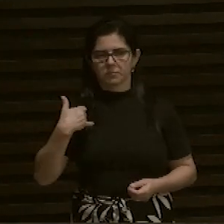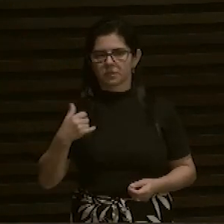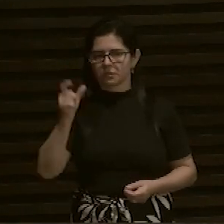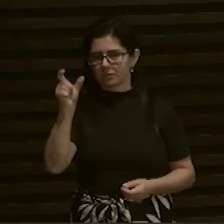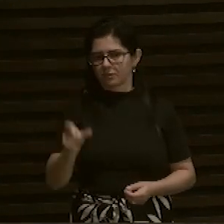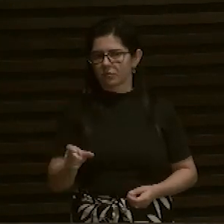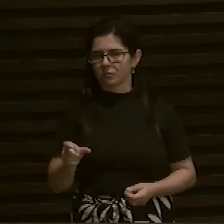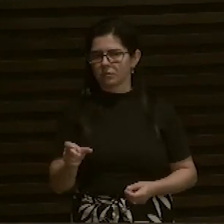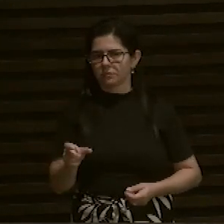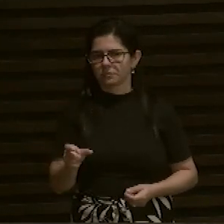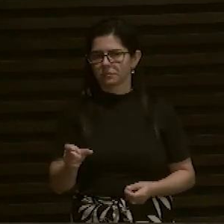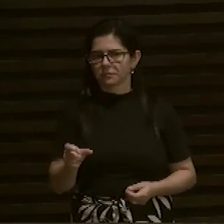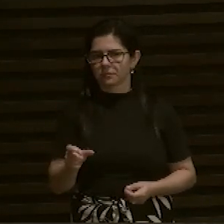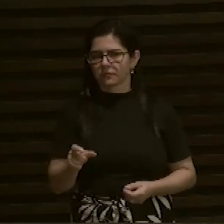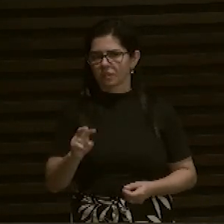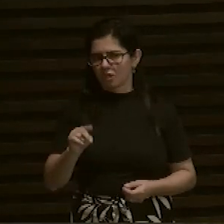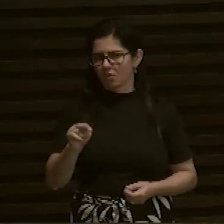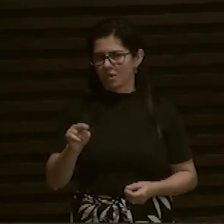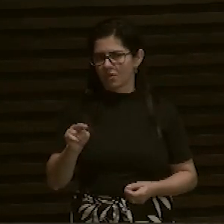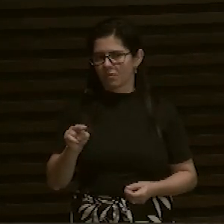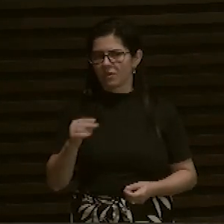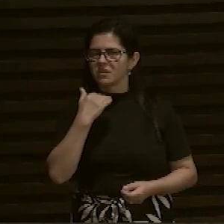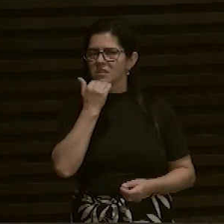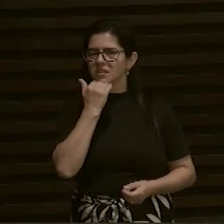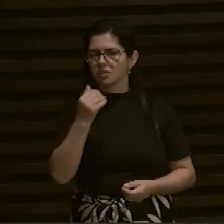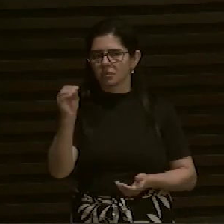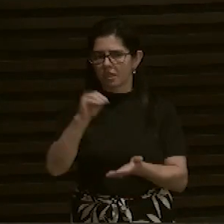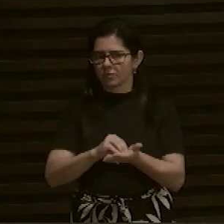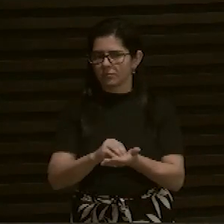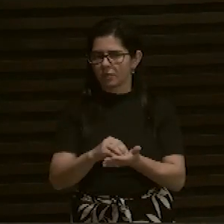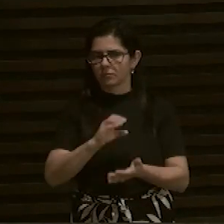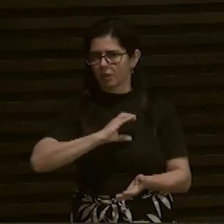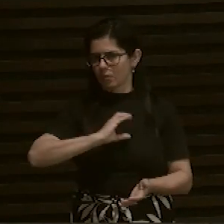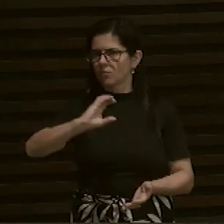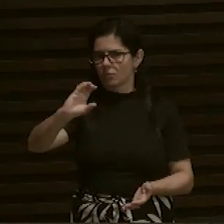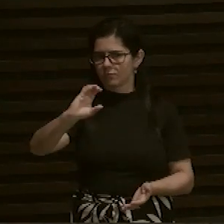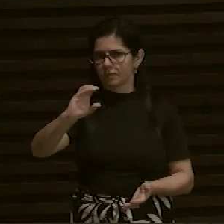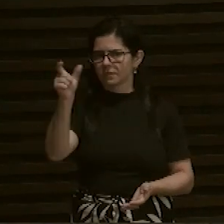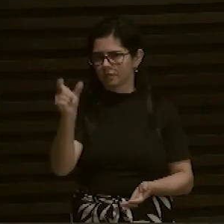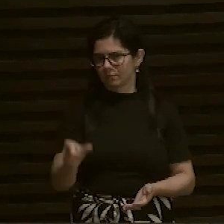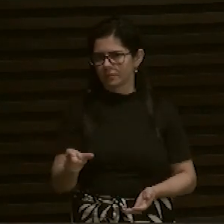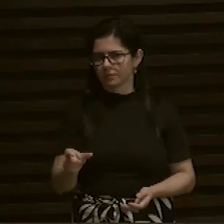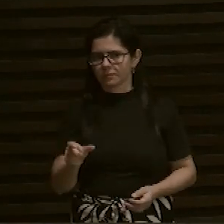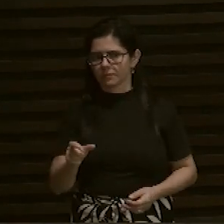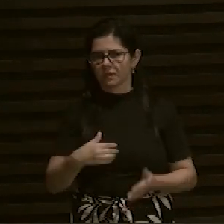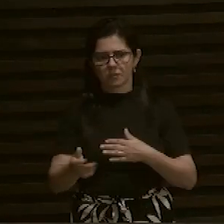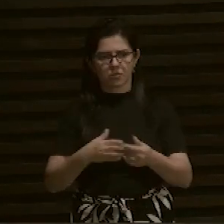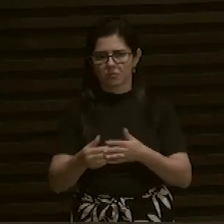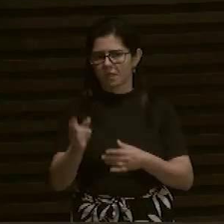como: coloque sua confiança em um homem. Ao colocar a confiança em Apolo, Pedro ou Paulo, eles